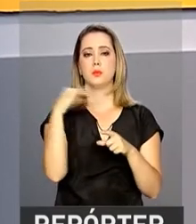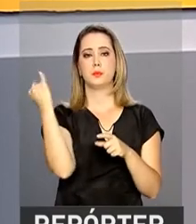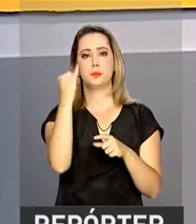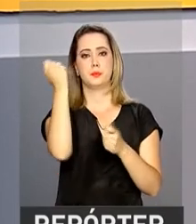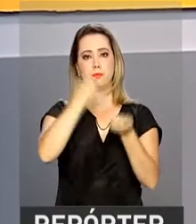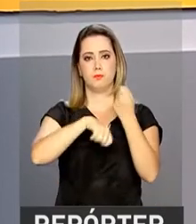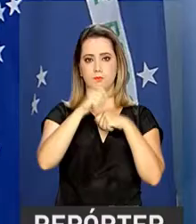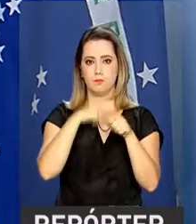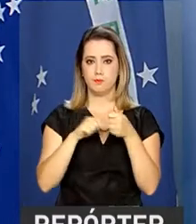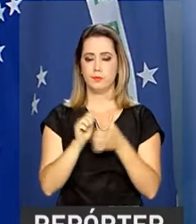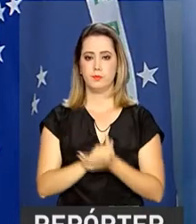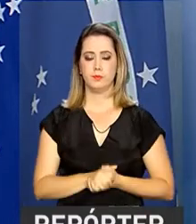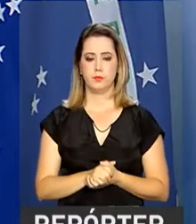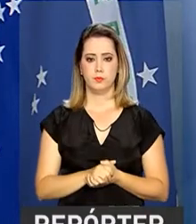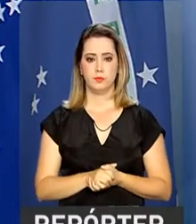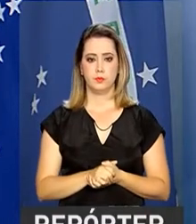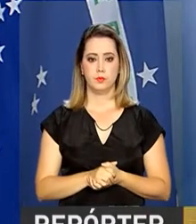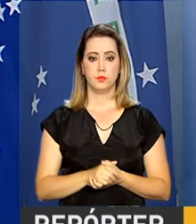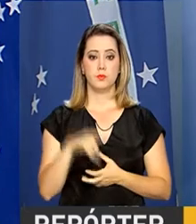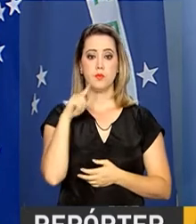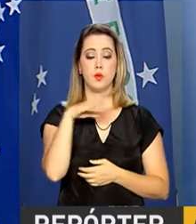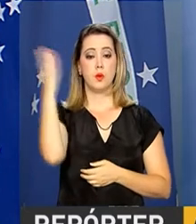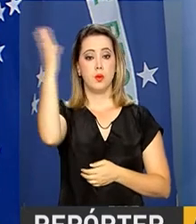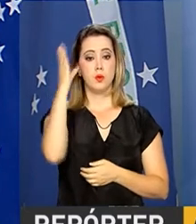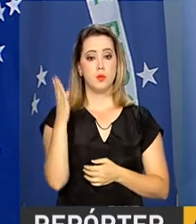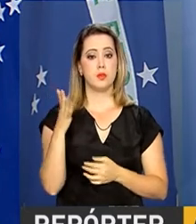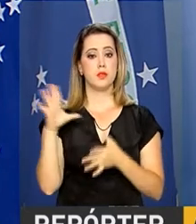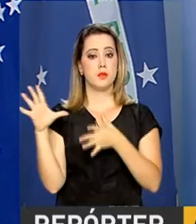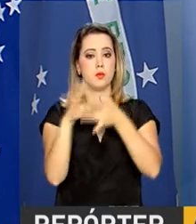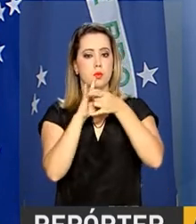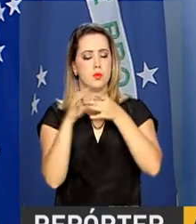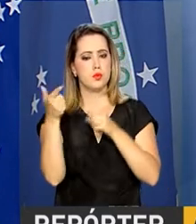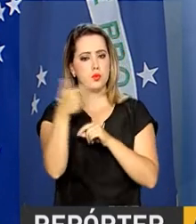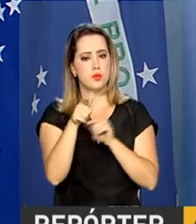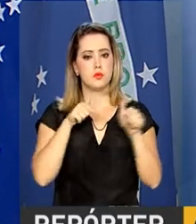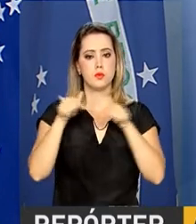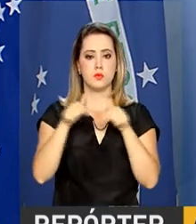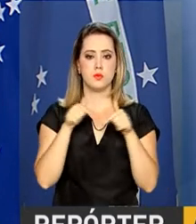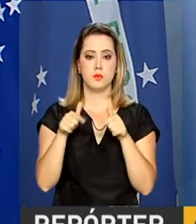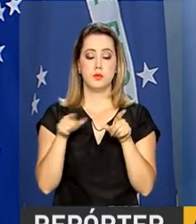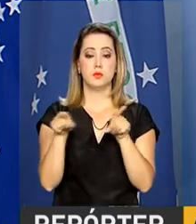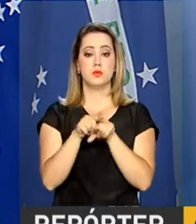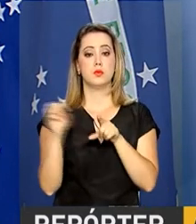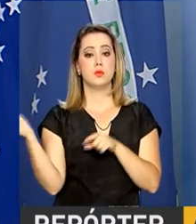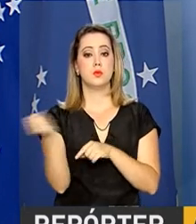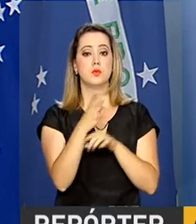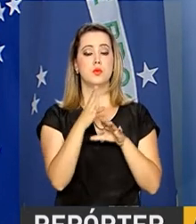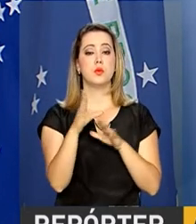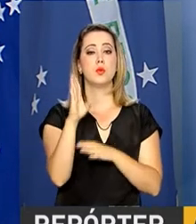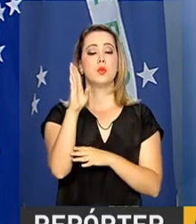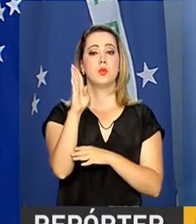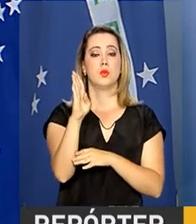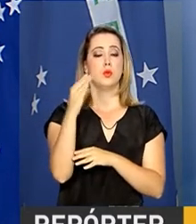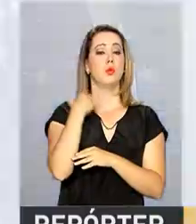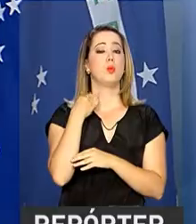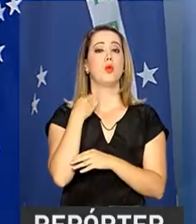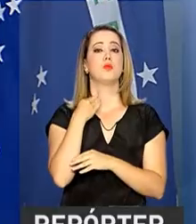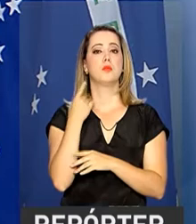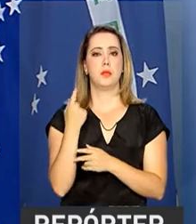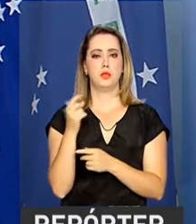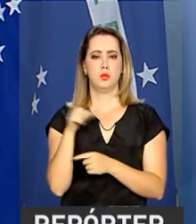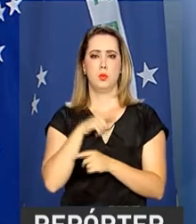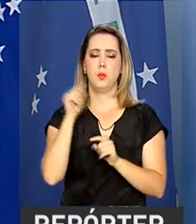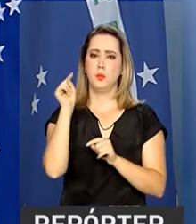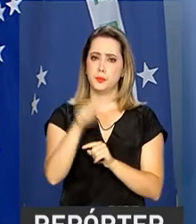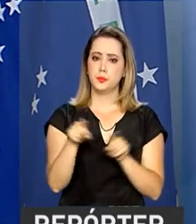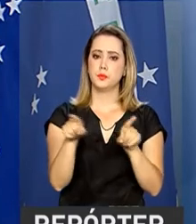econômica. O Brasil renovará seu engajamento nas atividades do novo Banco de Desenvolvimento. Também